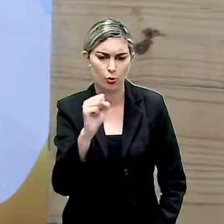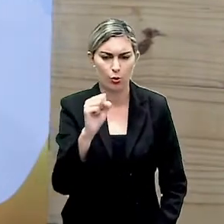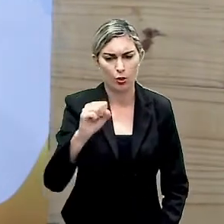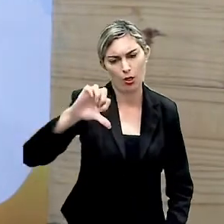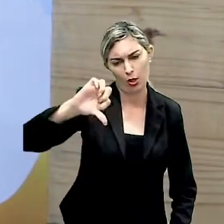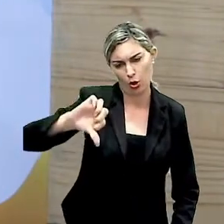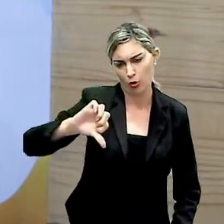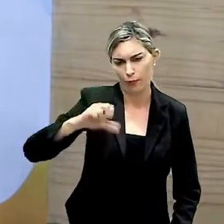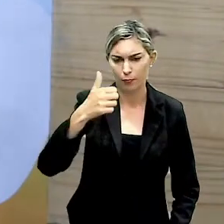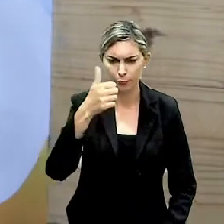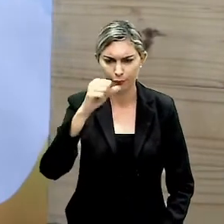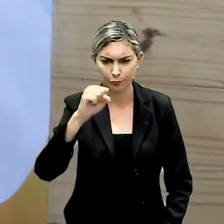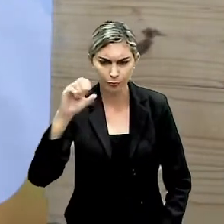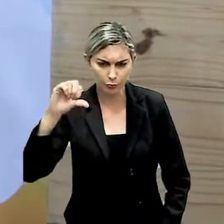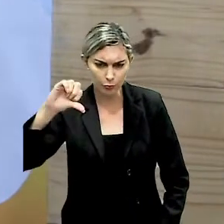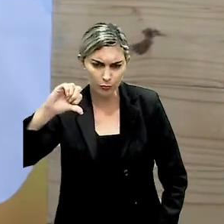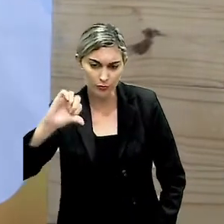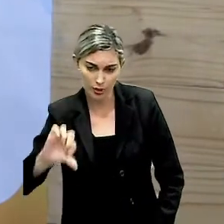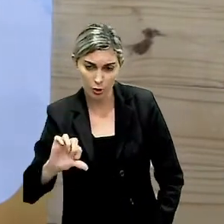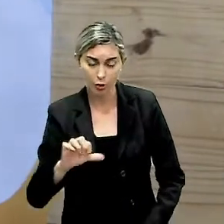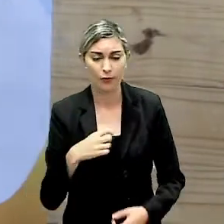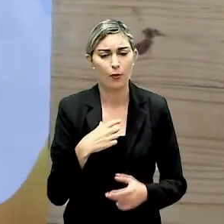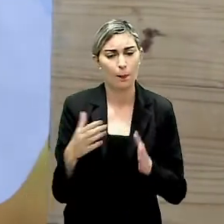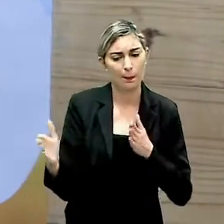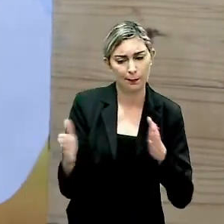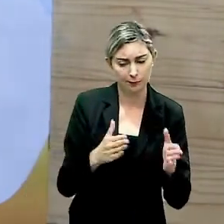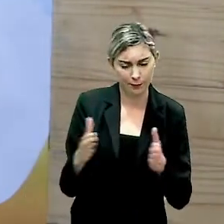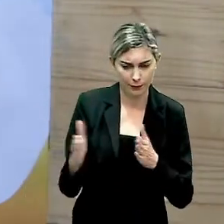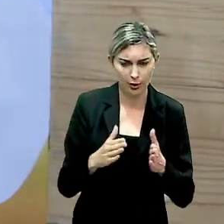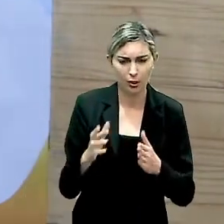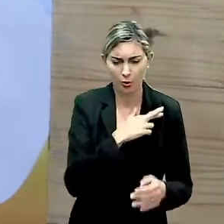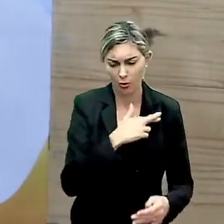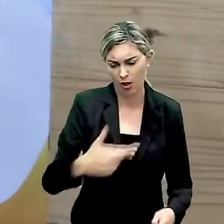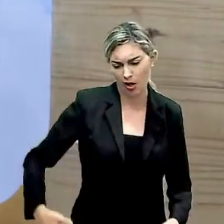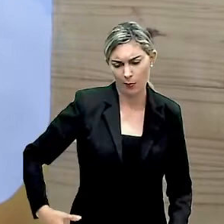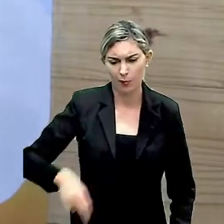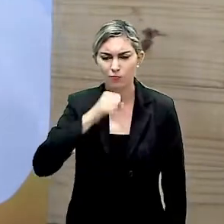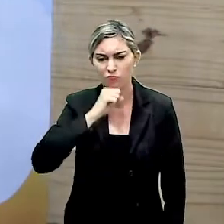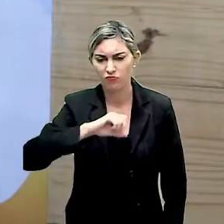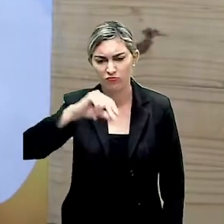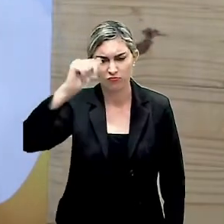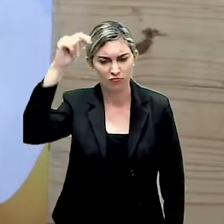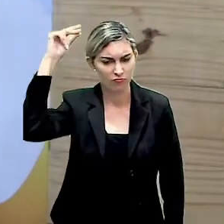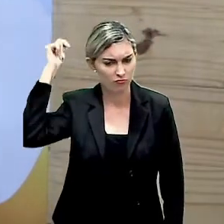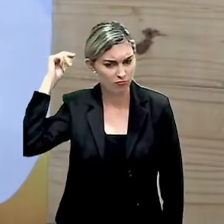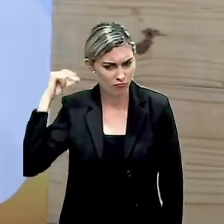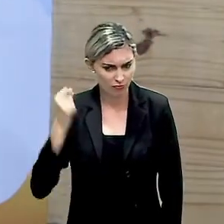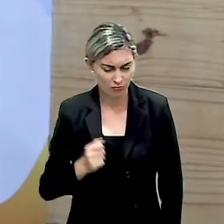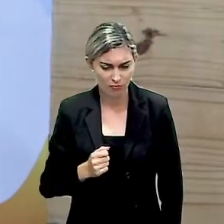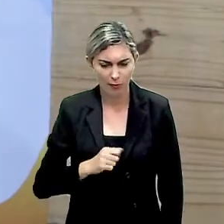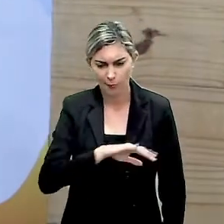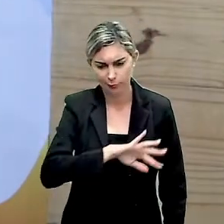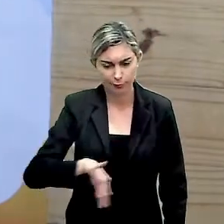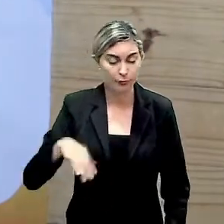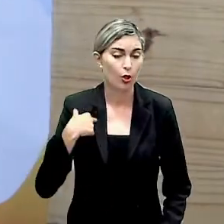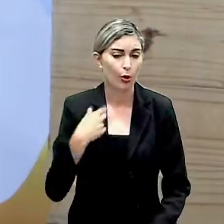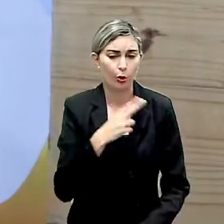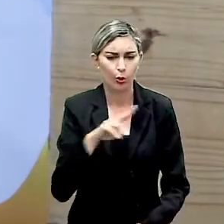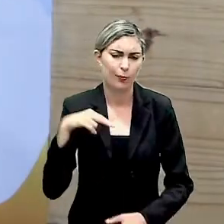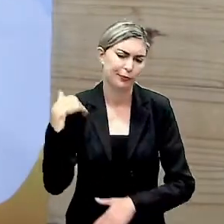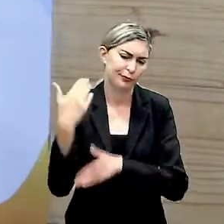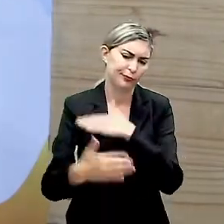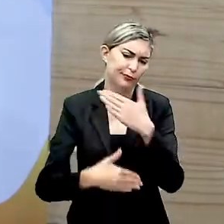1889. O período que a gente vai falar agora é o período que a gente chama de República Velha, né? Será chamada assim de República Velha somente mais